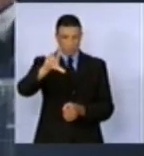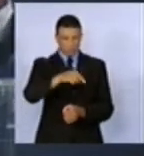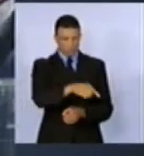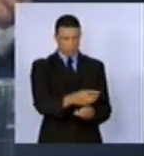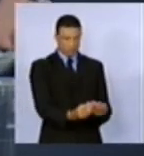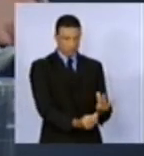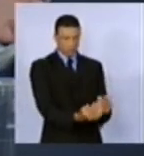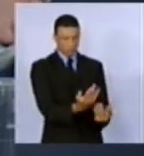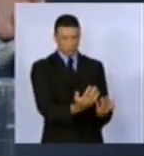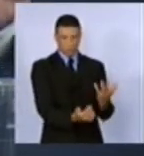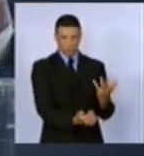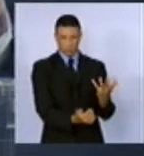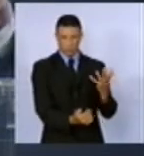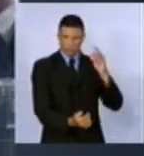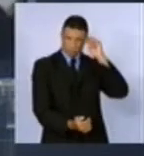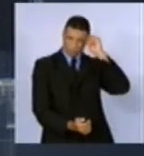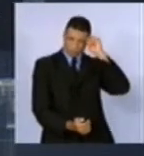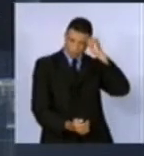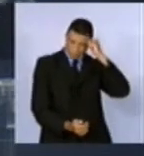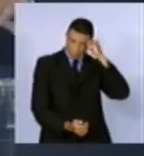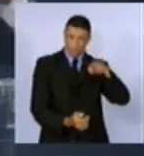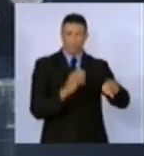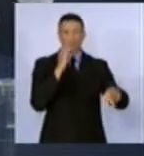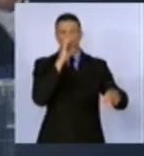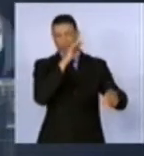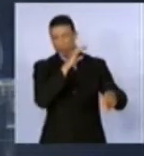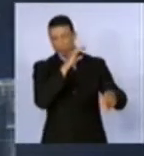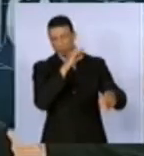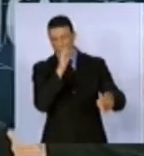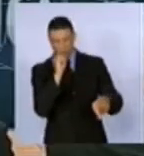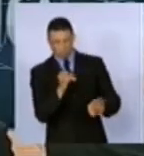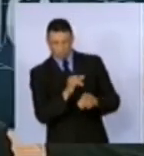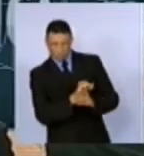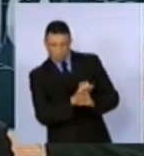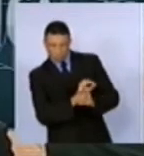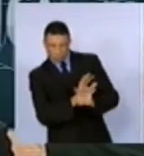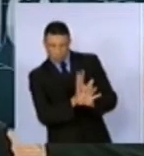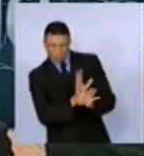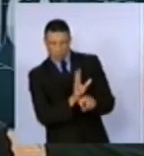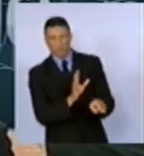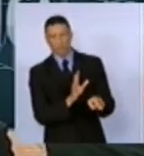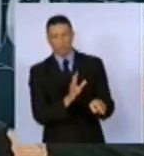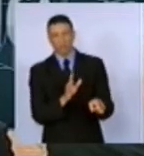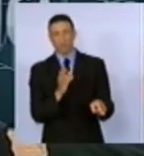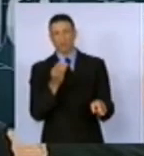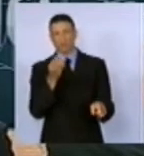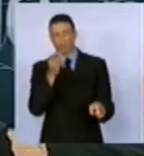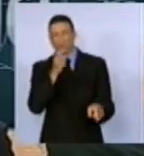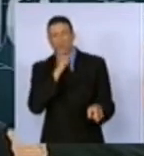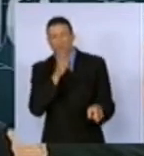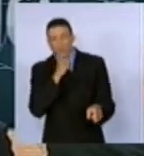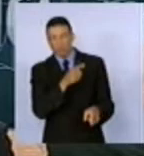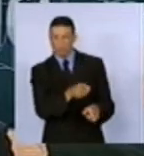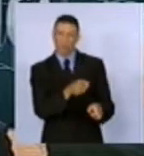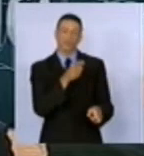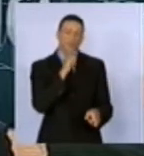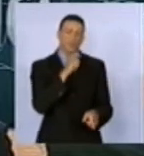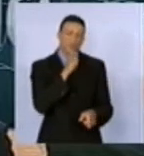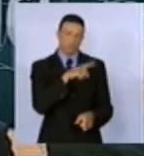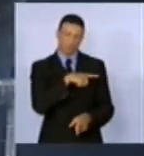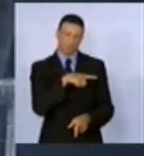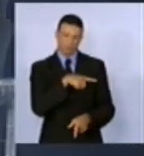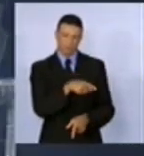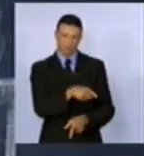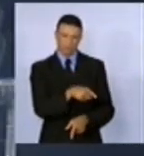é de cor clara esfria no balanço no caso da cana o efeito é